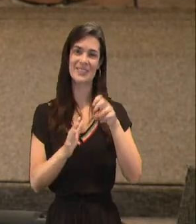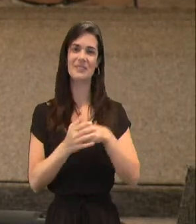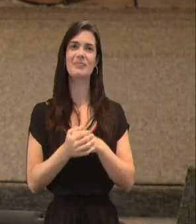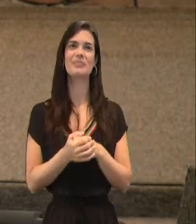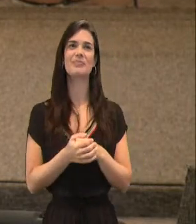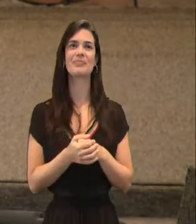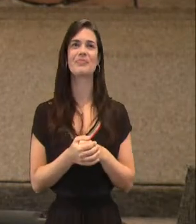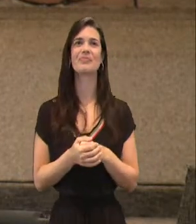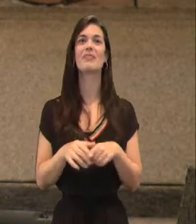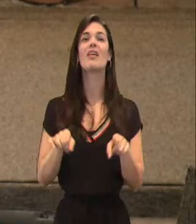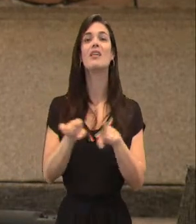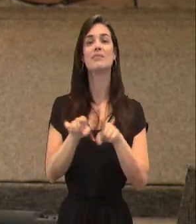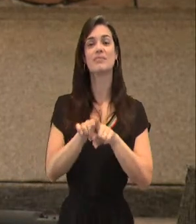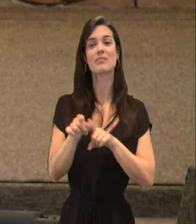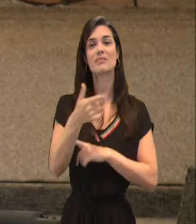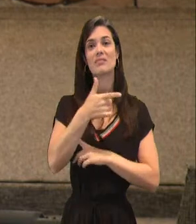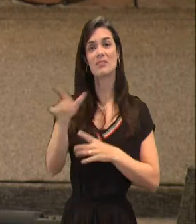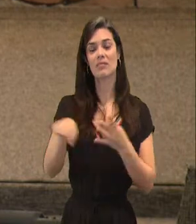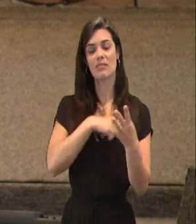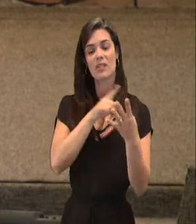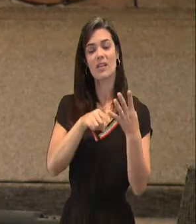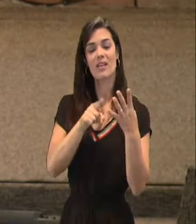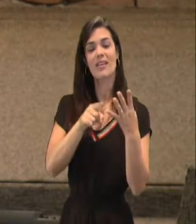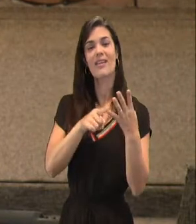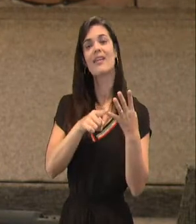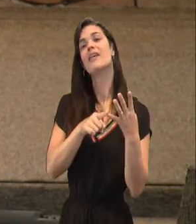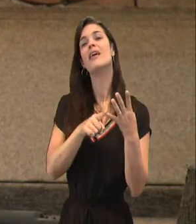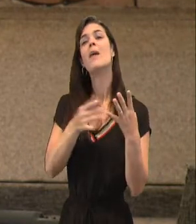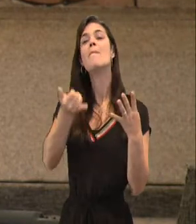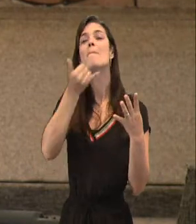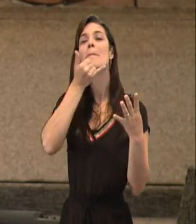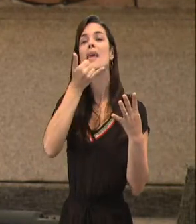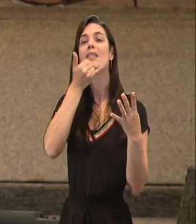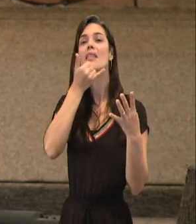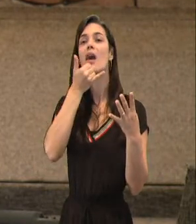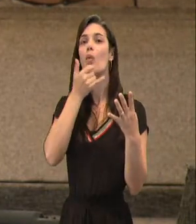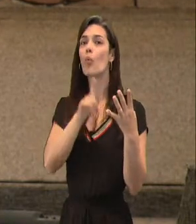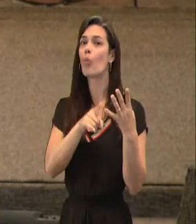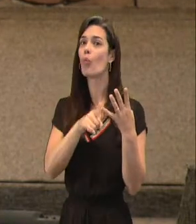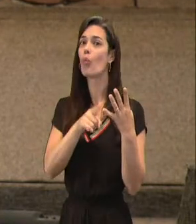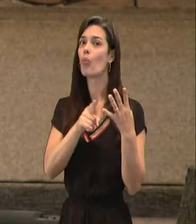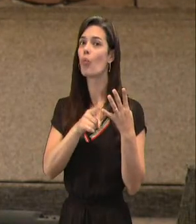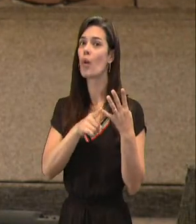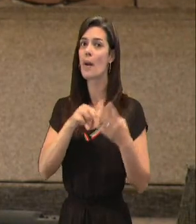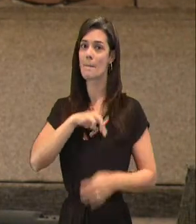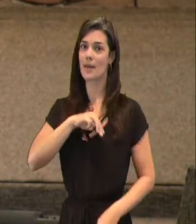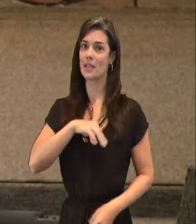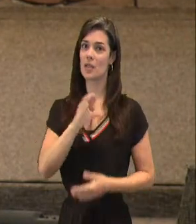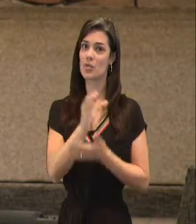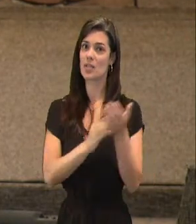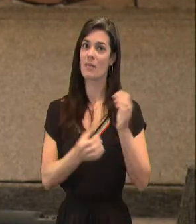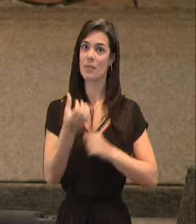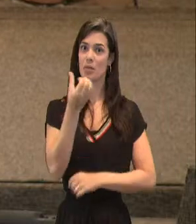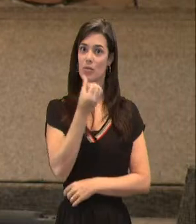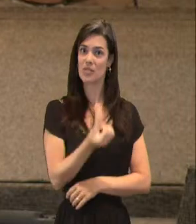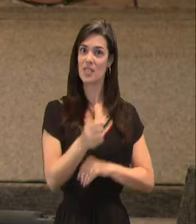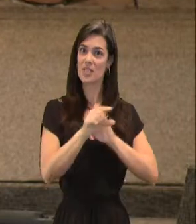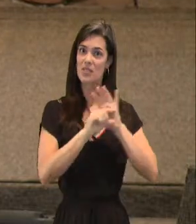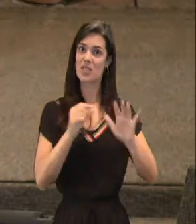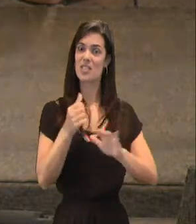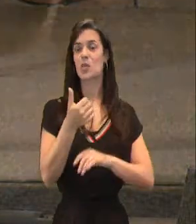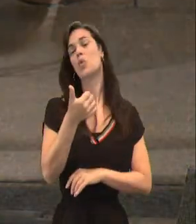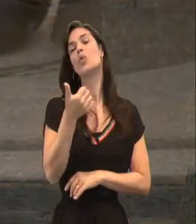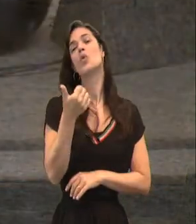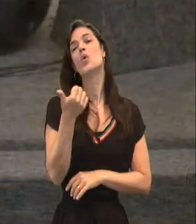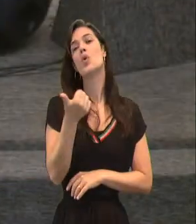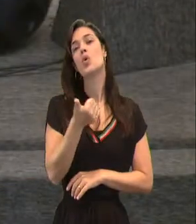temos o princípio, a verdade eterna do perdão. Mateus capítulo 6, no verso 12.